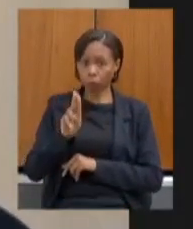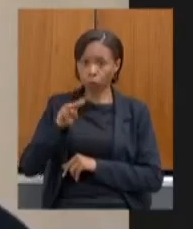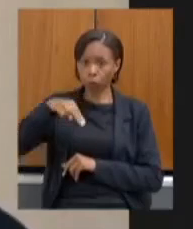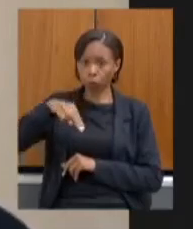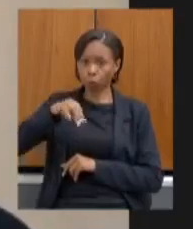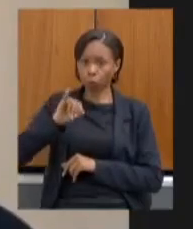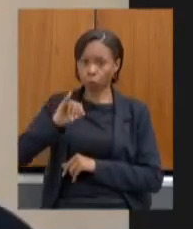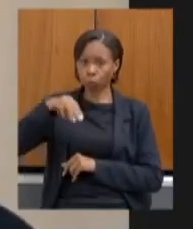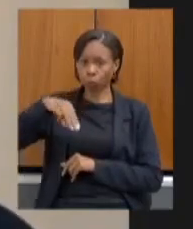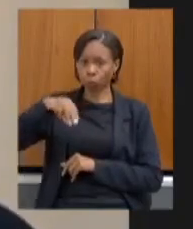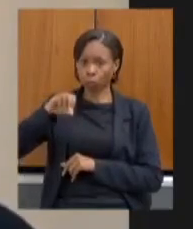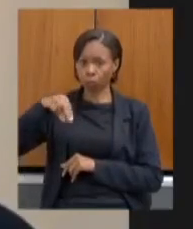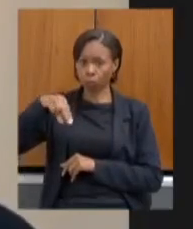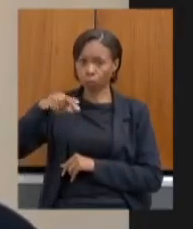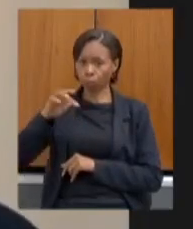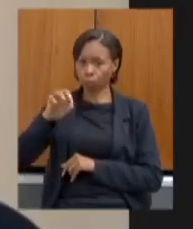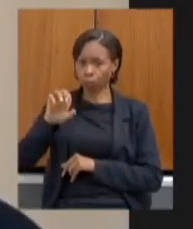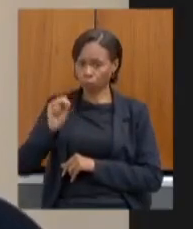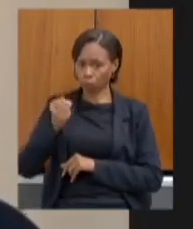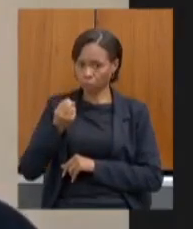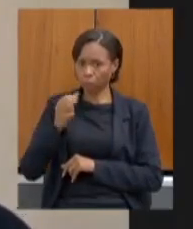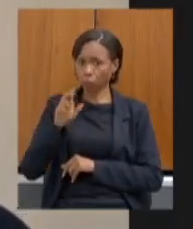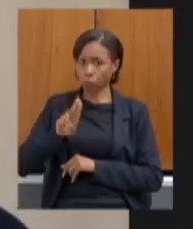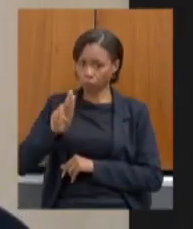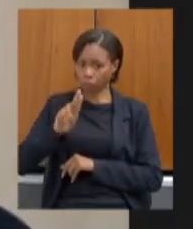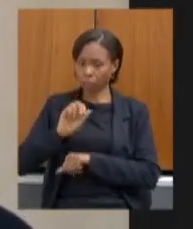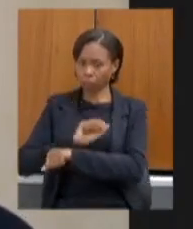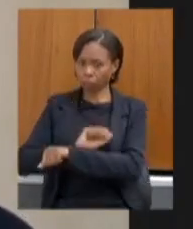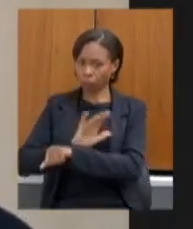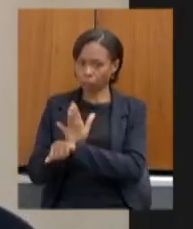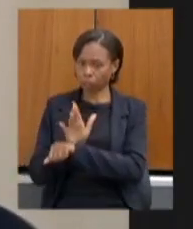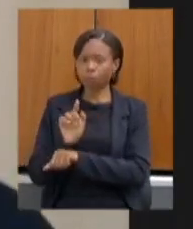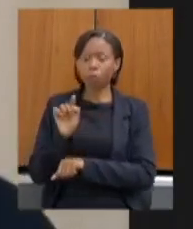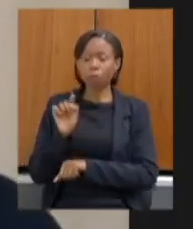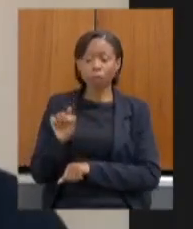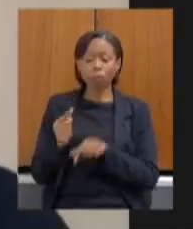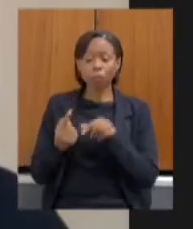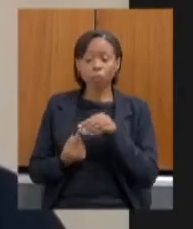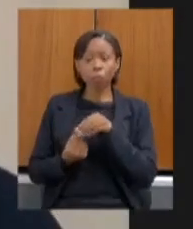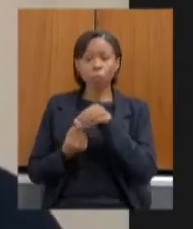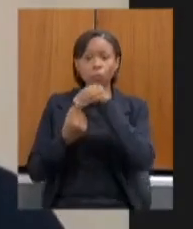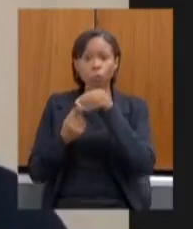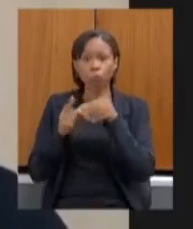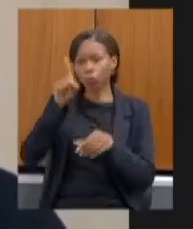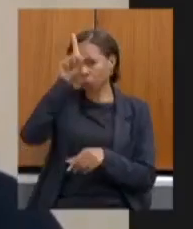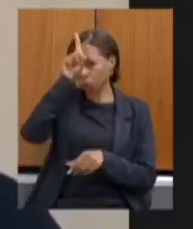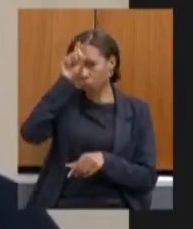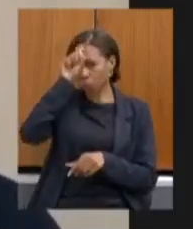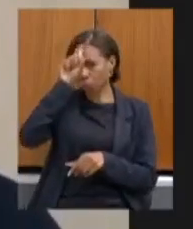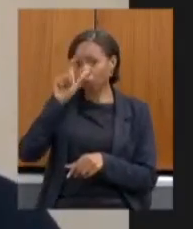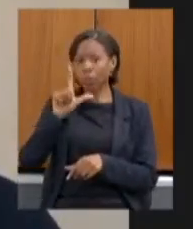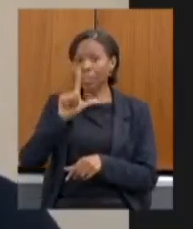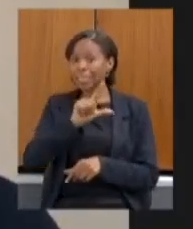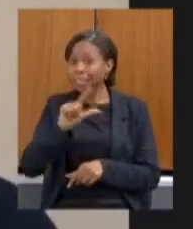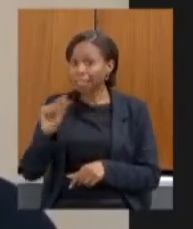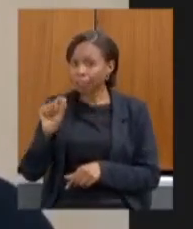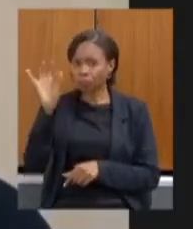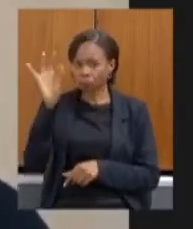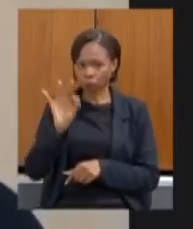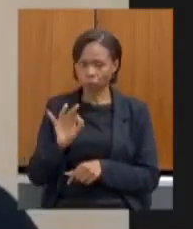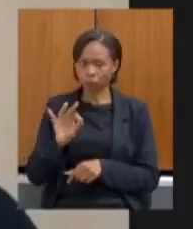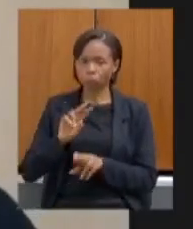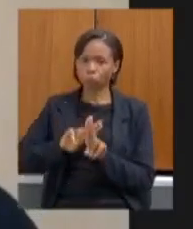universidade estadual de Montes Claros, é o único hospital 100% SUS e